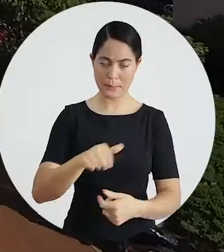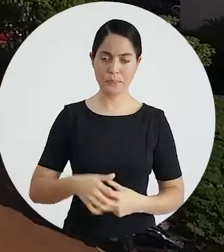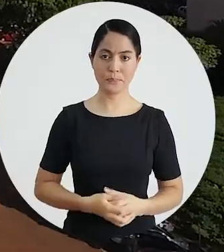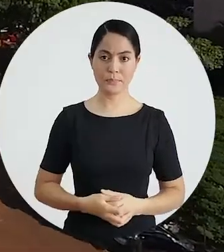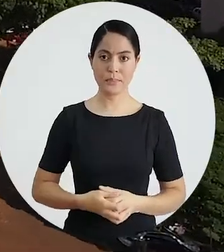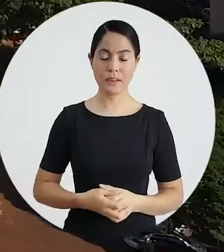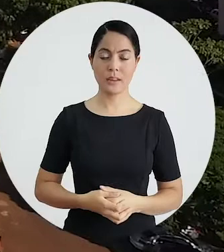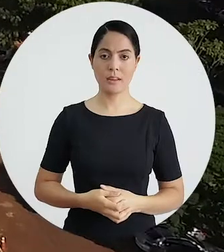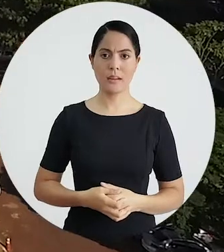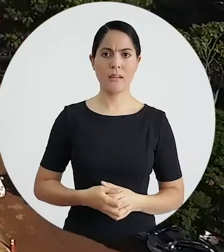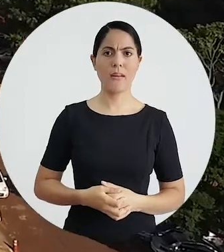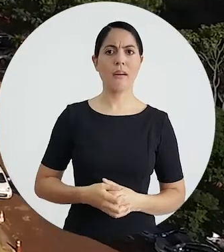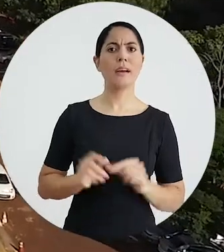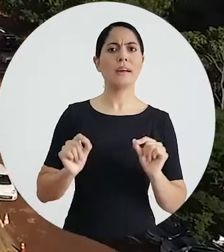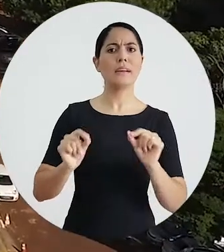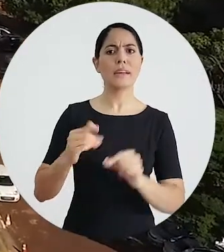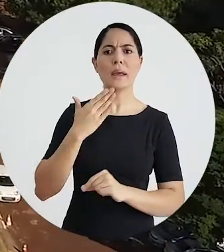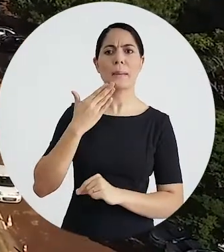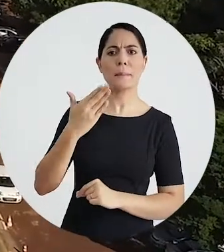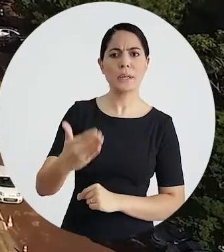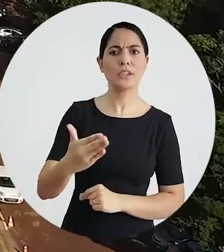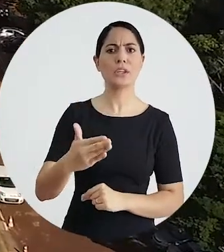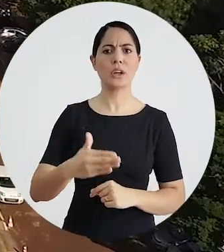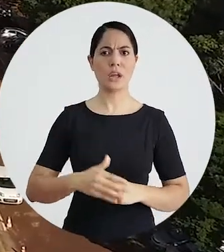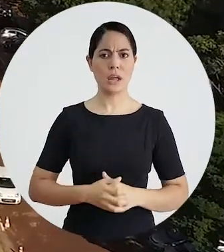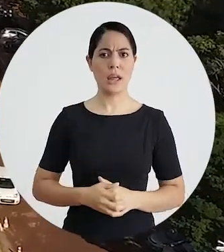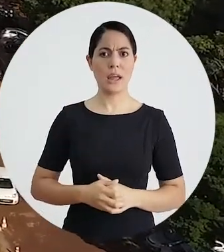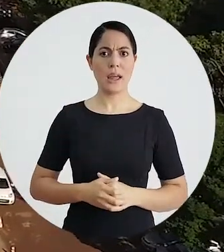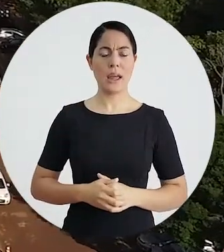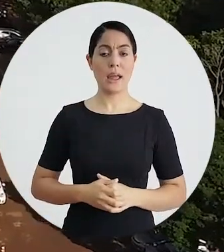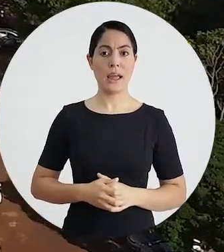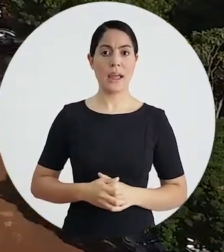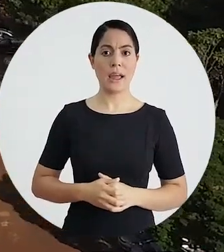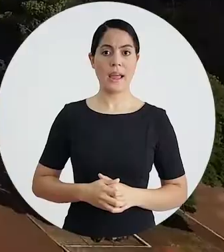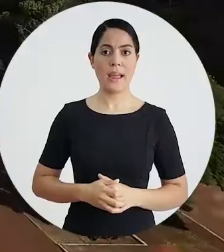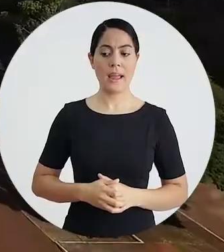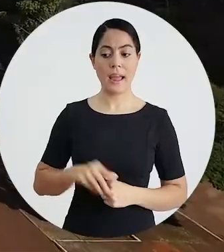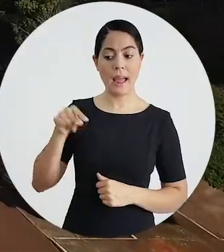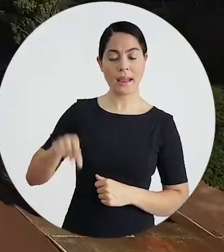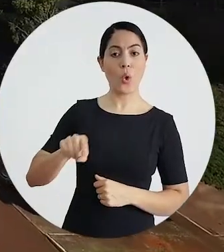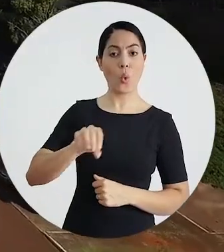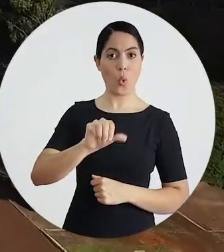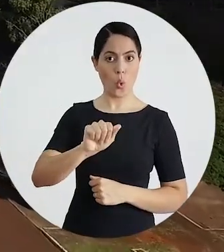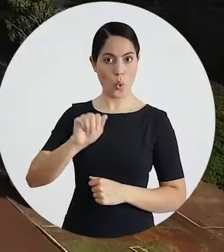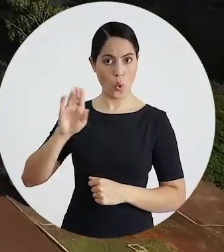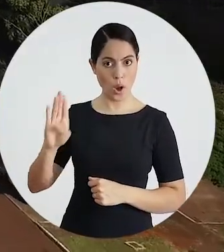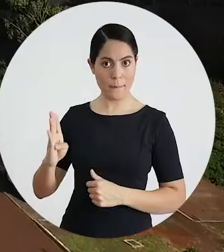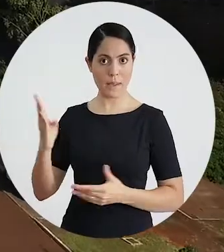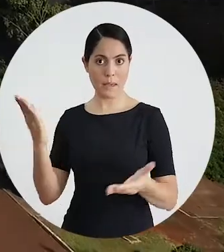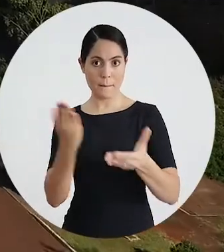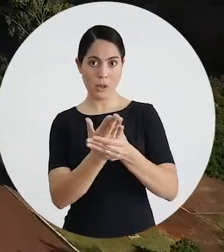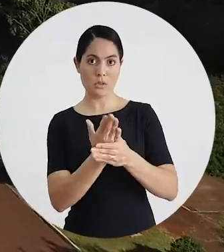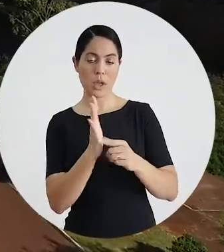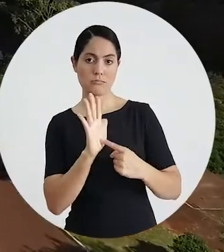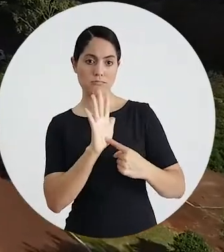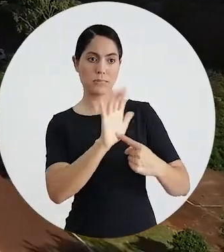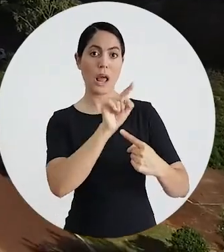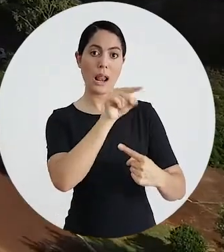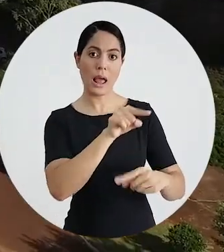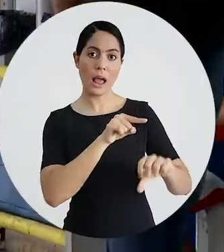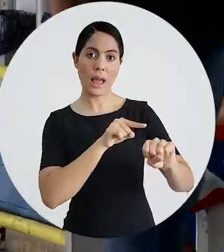A decisão é resultado de arguição de descumprimento de preceito fundamental formulada pela Ordem contra